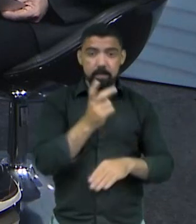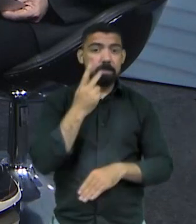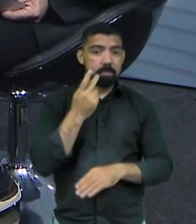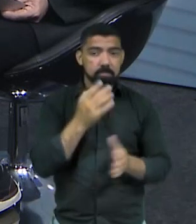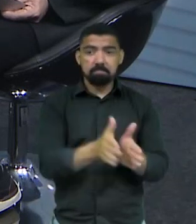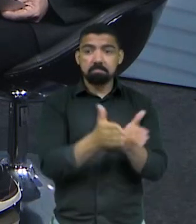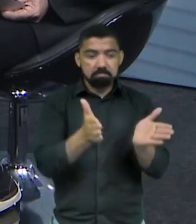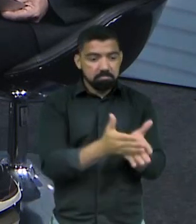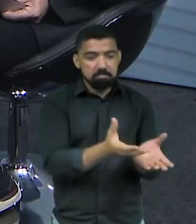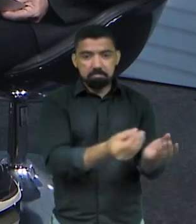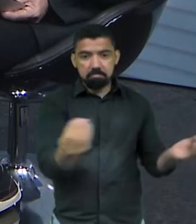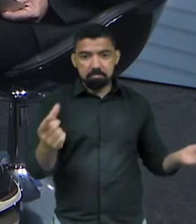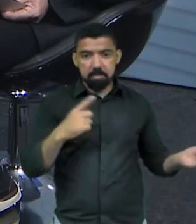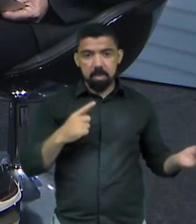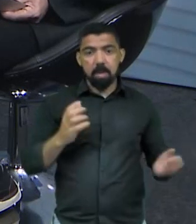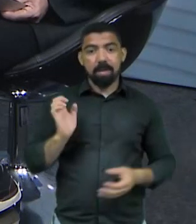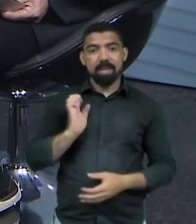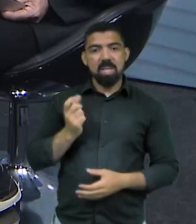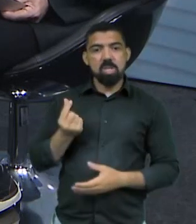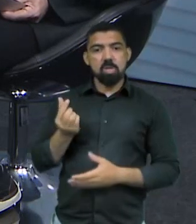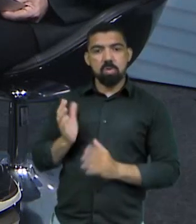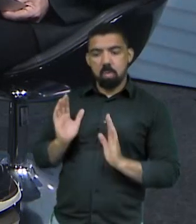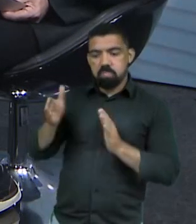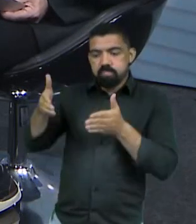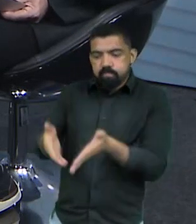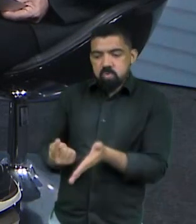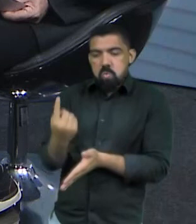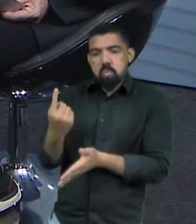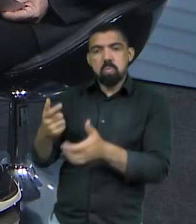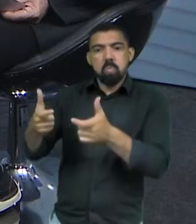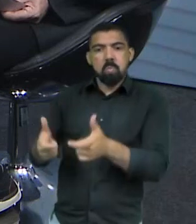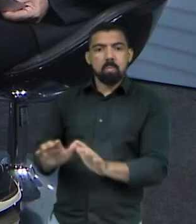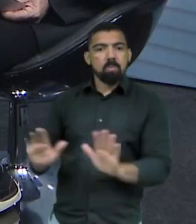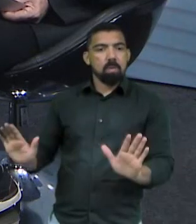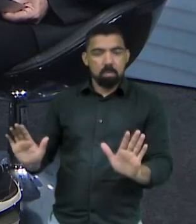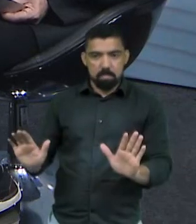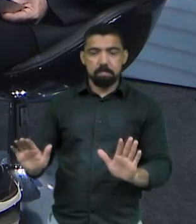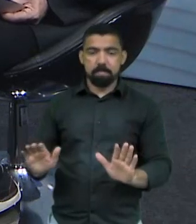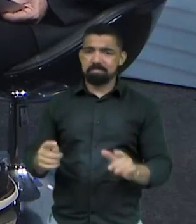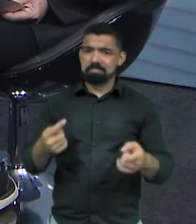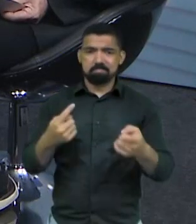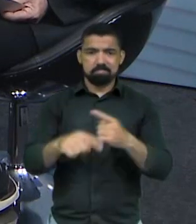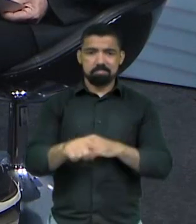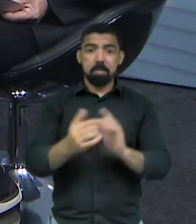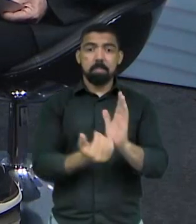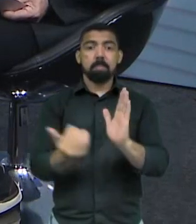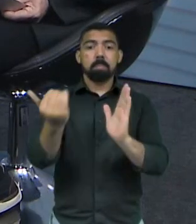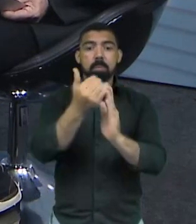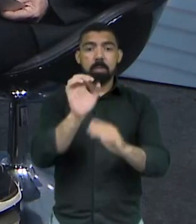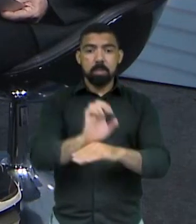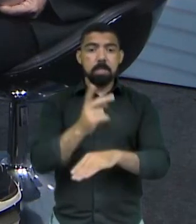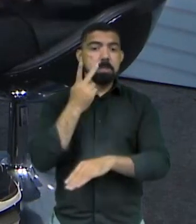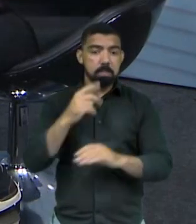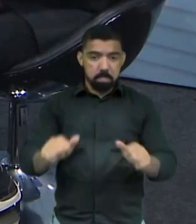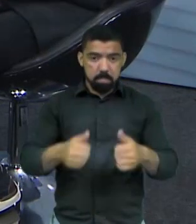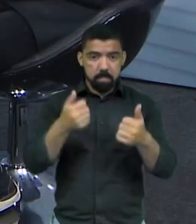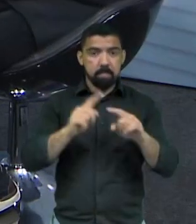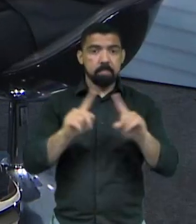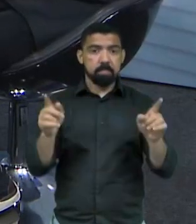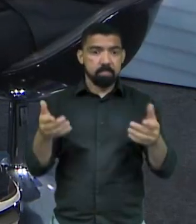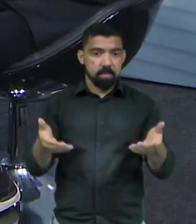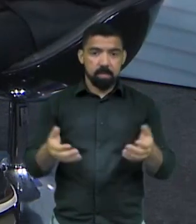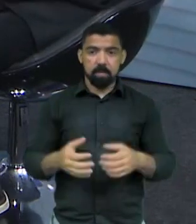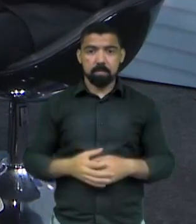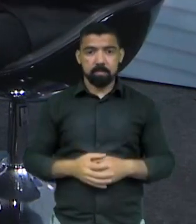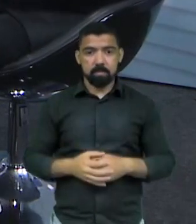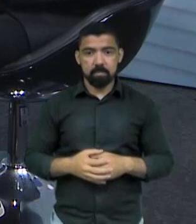pobreza ou na pobreza absoluta, o que é incompatível com esse salto. Ou a gente muda essa equação